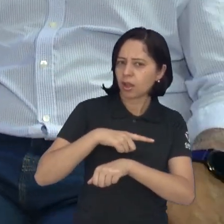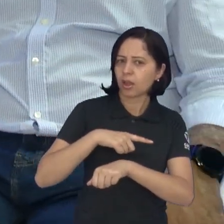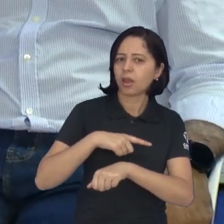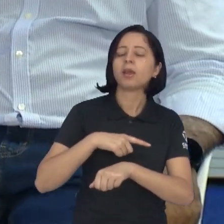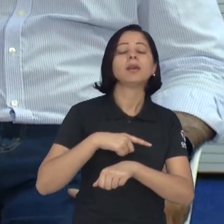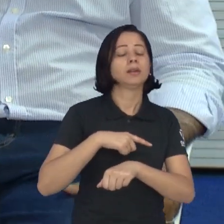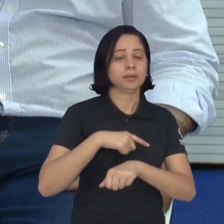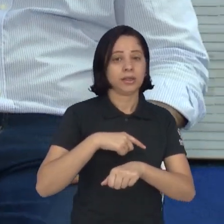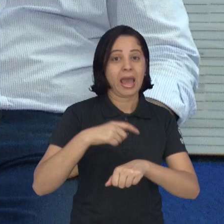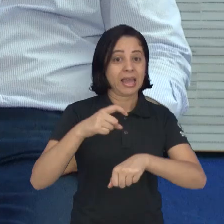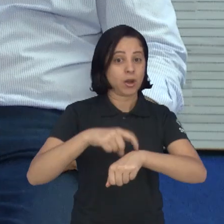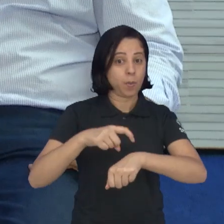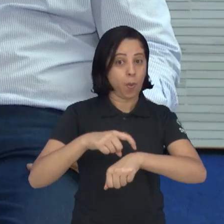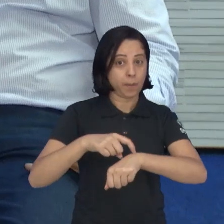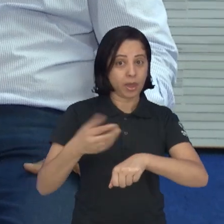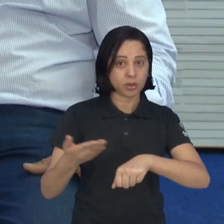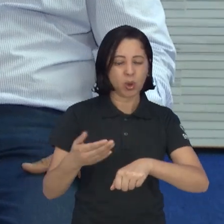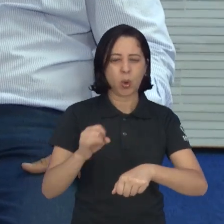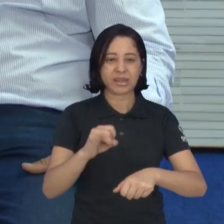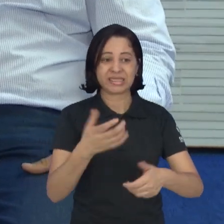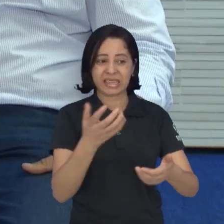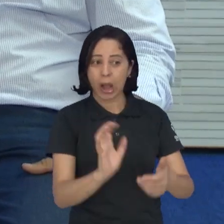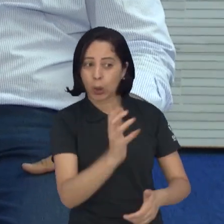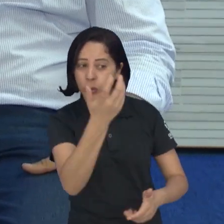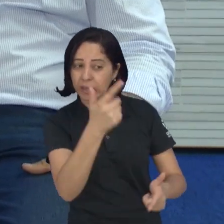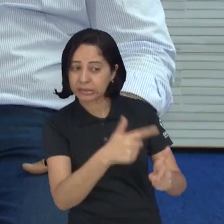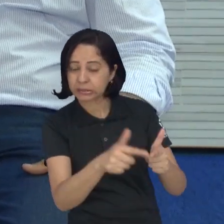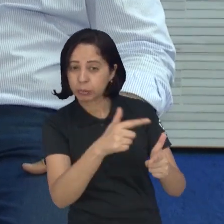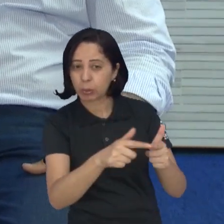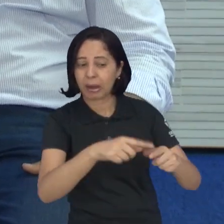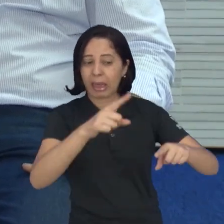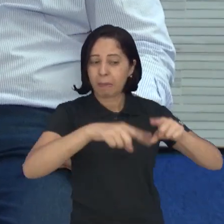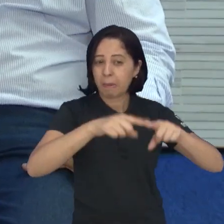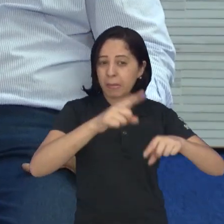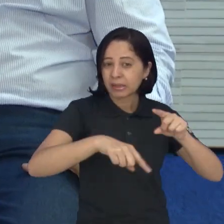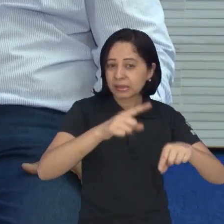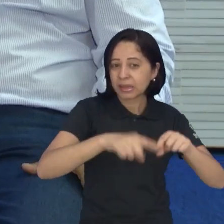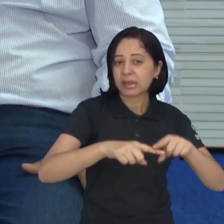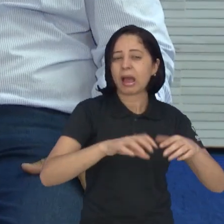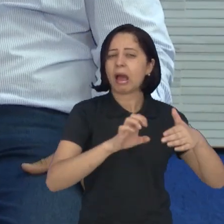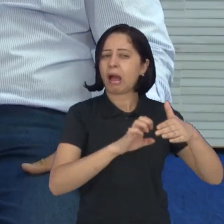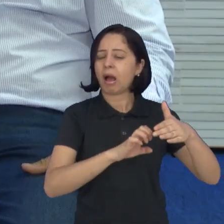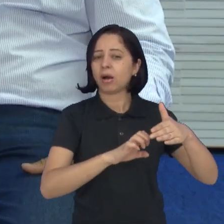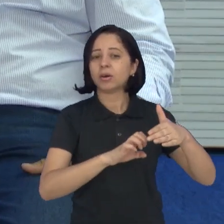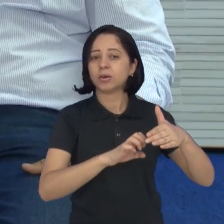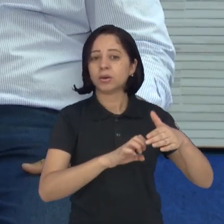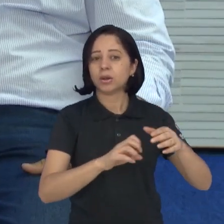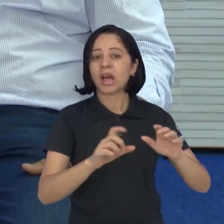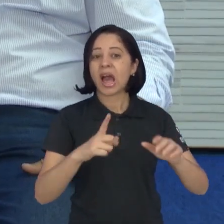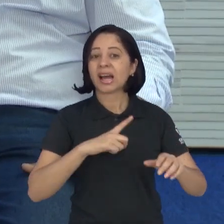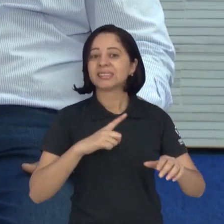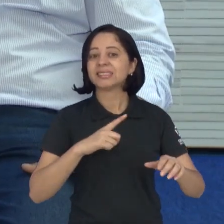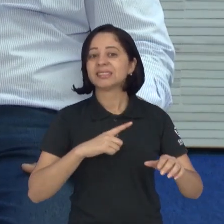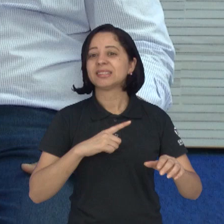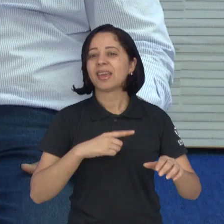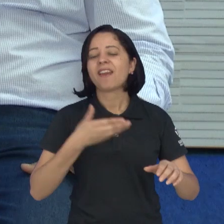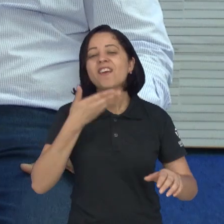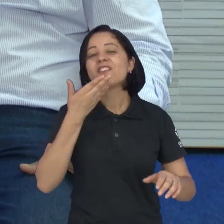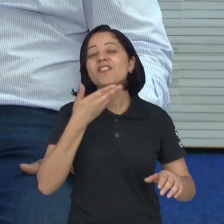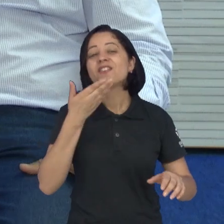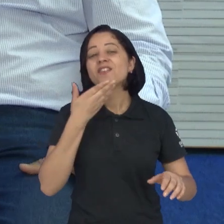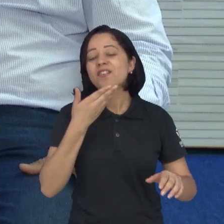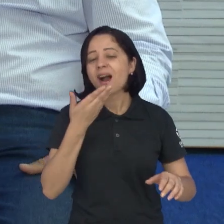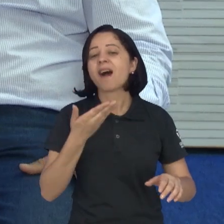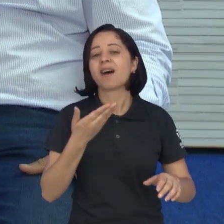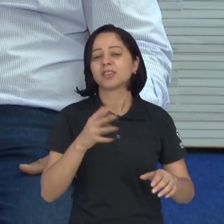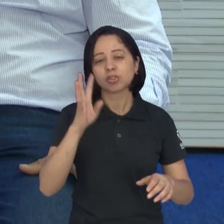nesse momento, né, em caso de problemas com algum produto, com alguma empresa, tem um jeito que às vezes é mais fácil de recorrer,